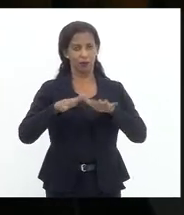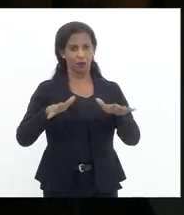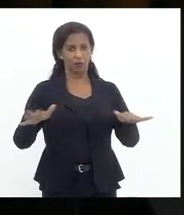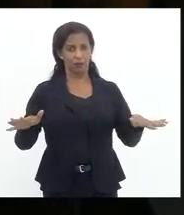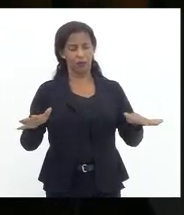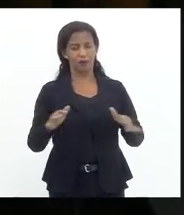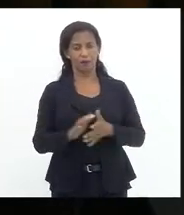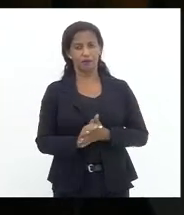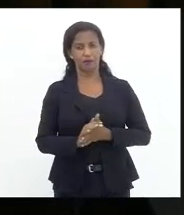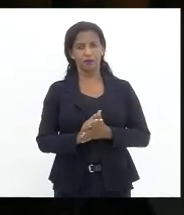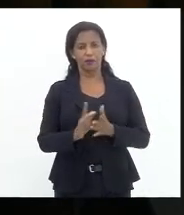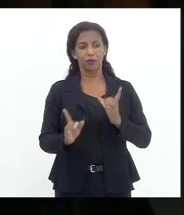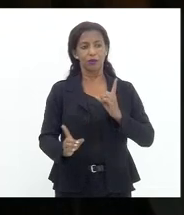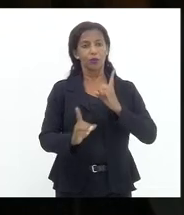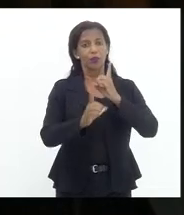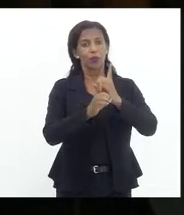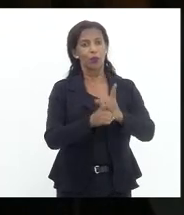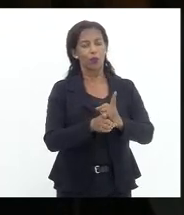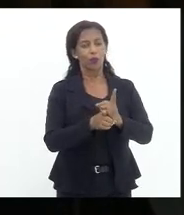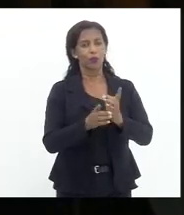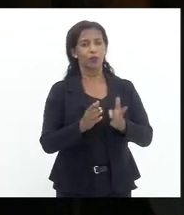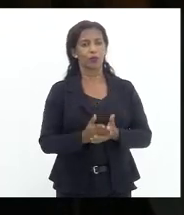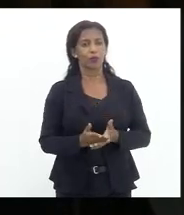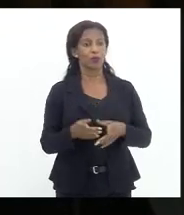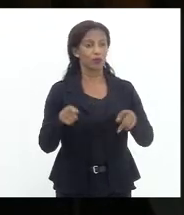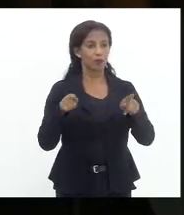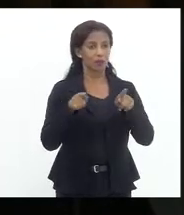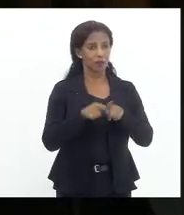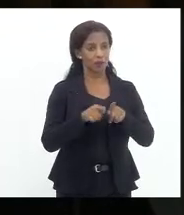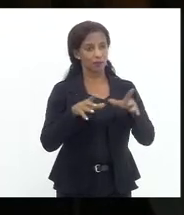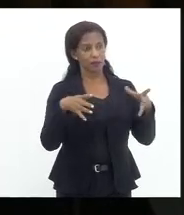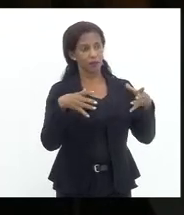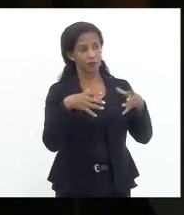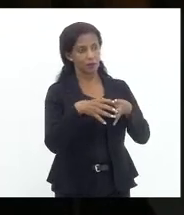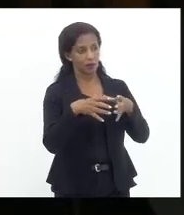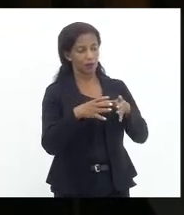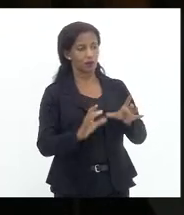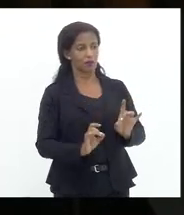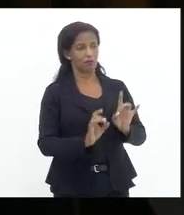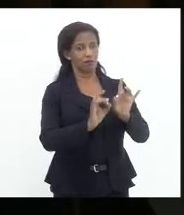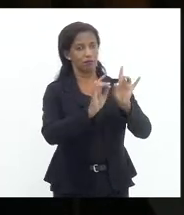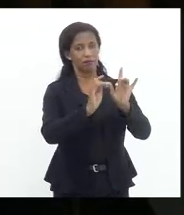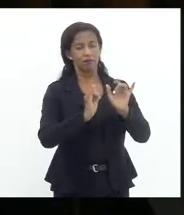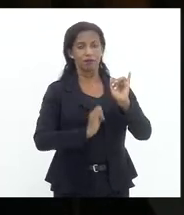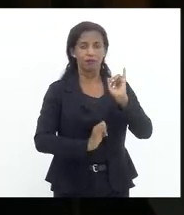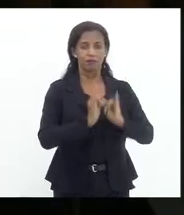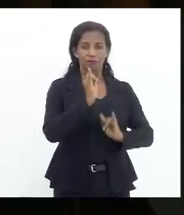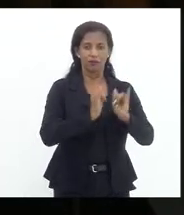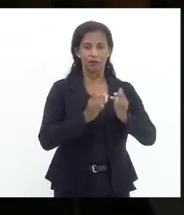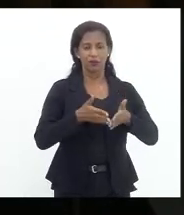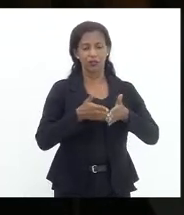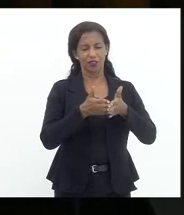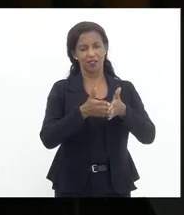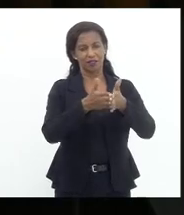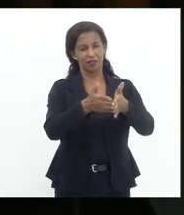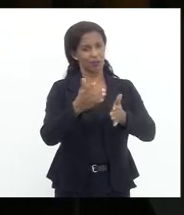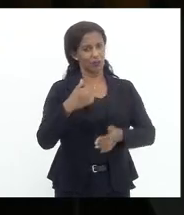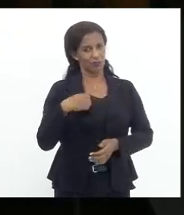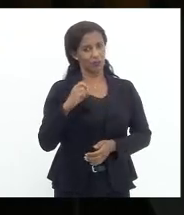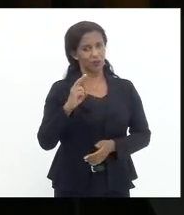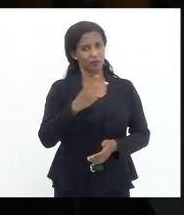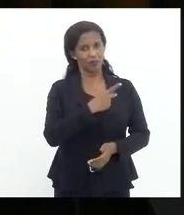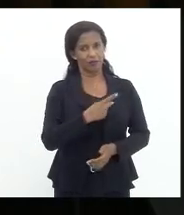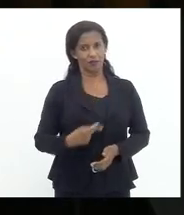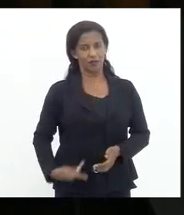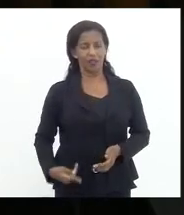um encontro do trabalho também da Comissão Especial da Indústria Naval, a qual eu presido e que o